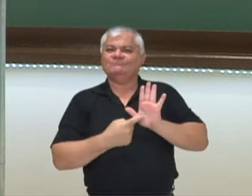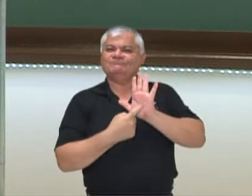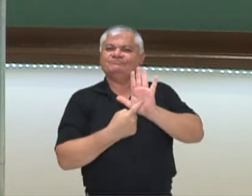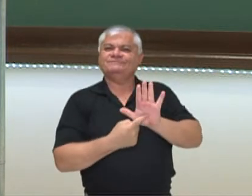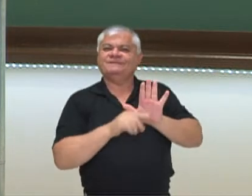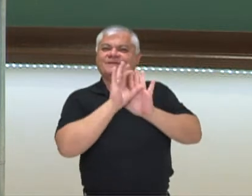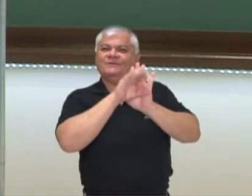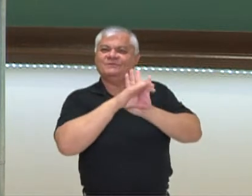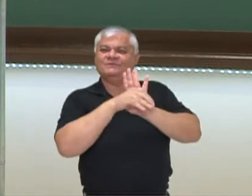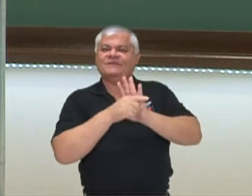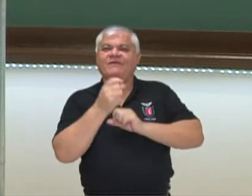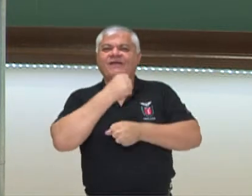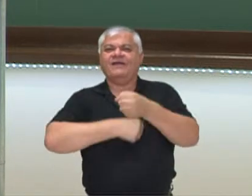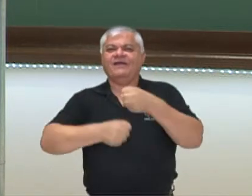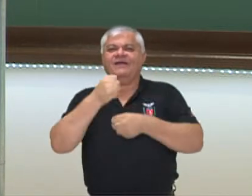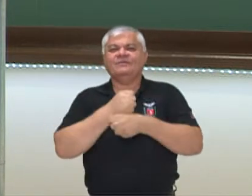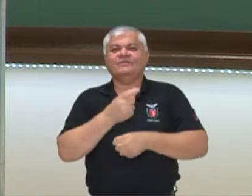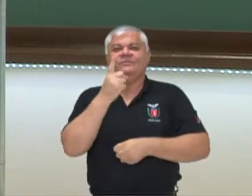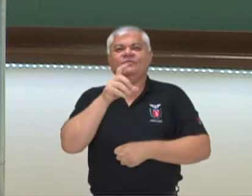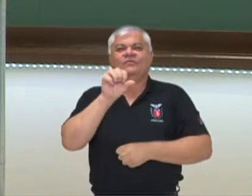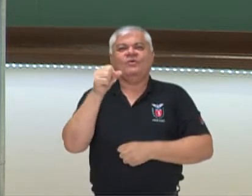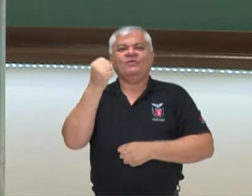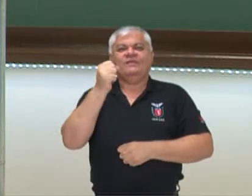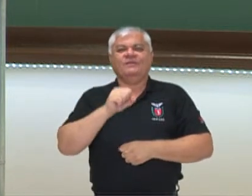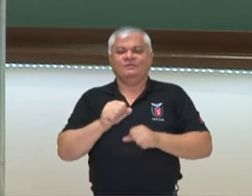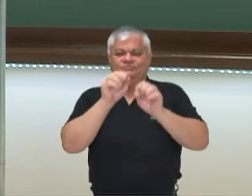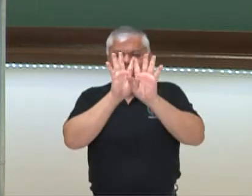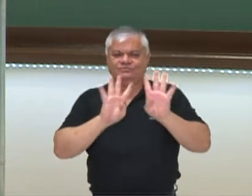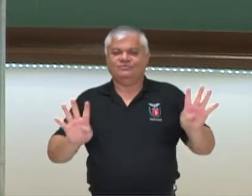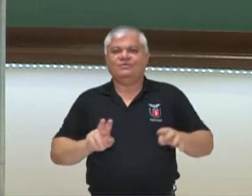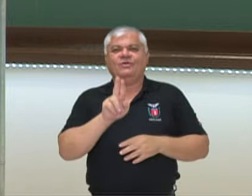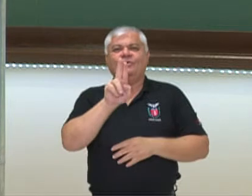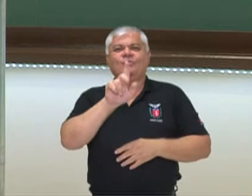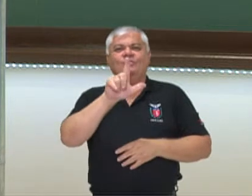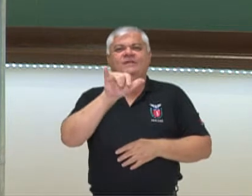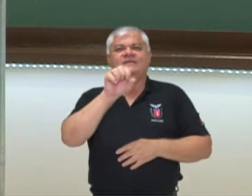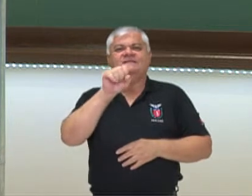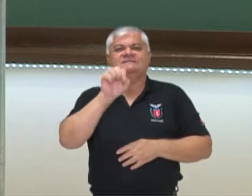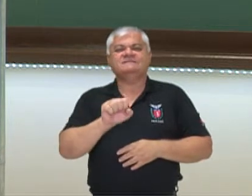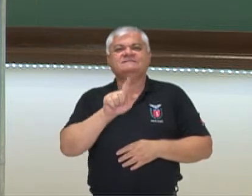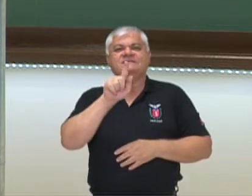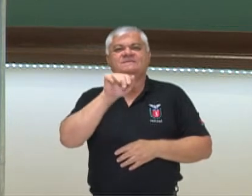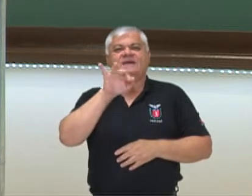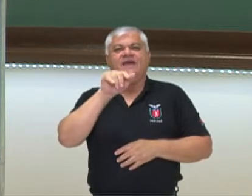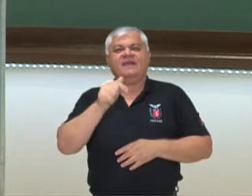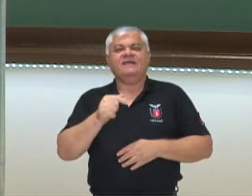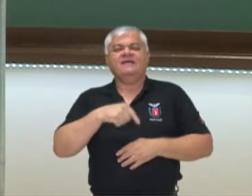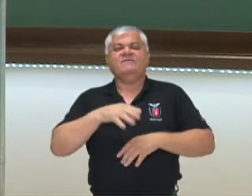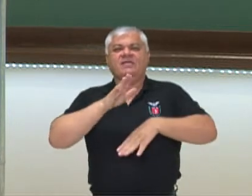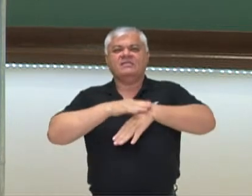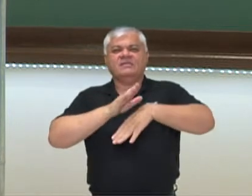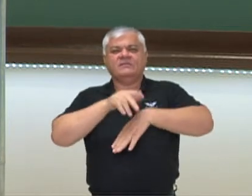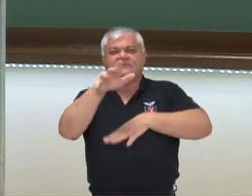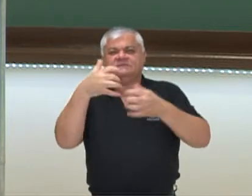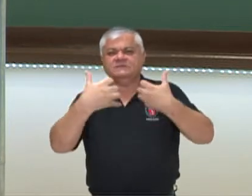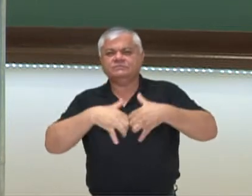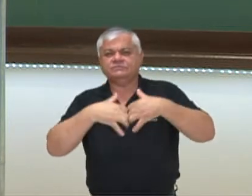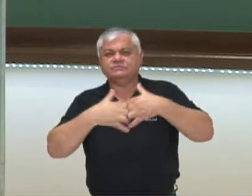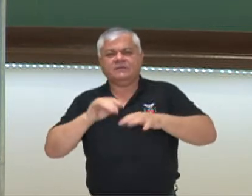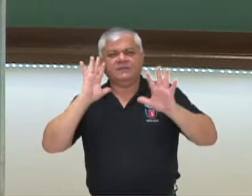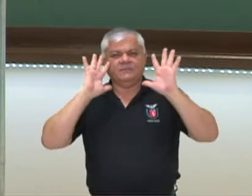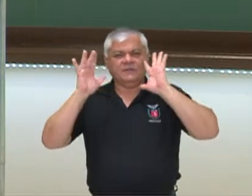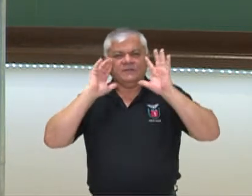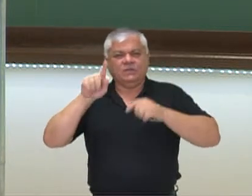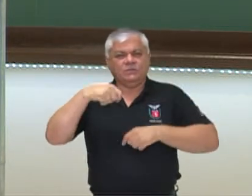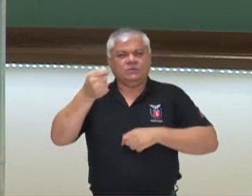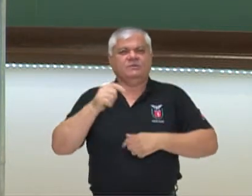né, Ulisses Guimarães ali ao centro, né, dessa foto, dessa imagem, que eu vou deixar um tempo para que vocês analisem e reflitam